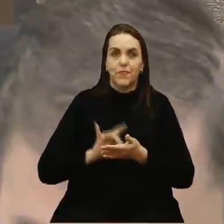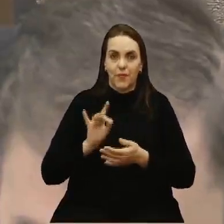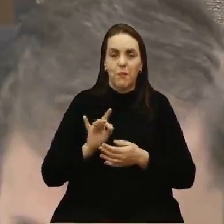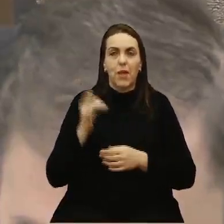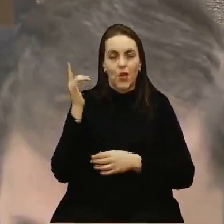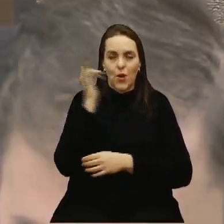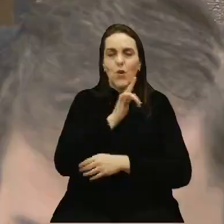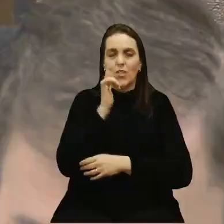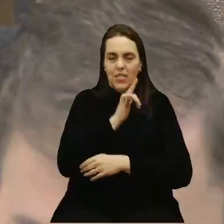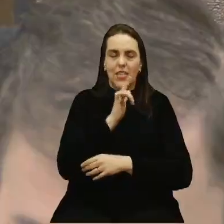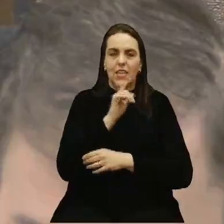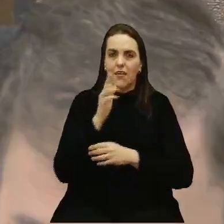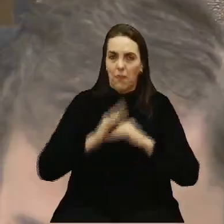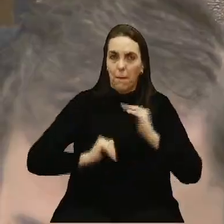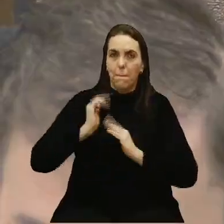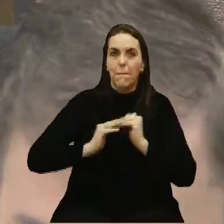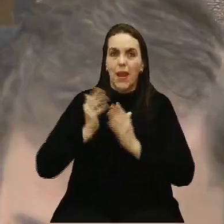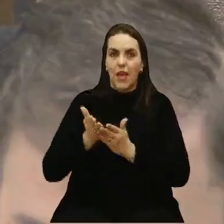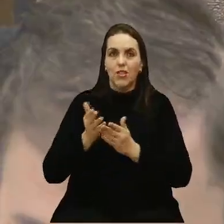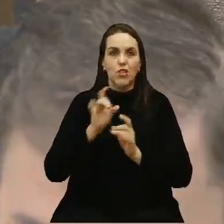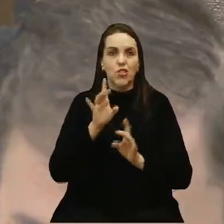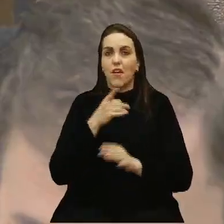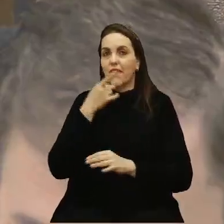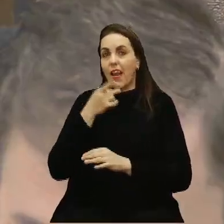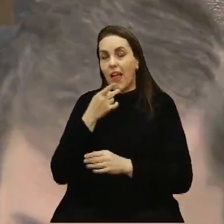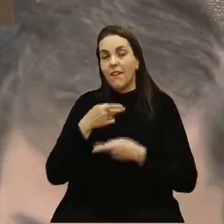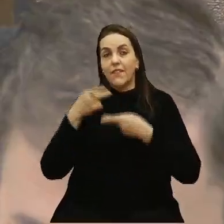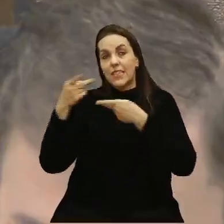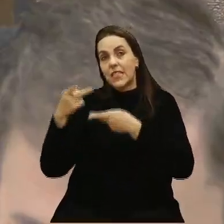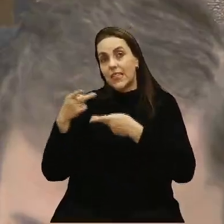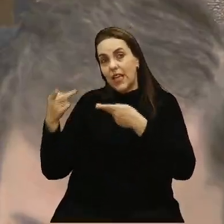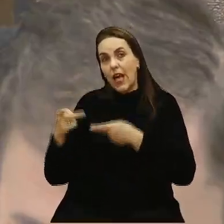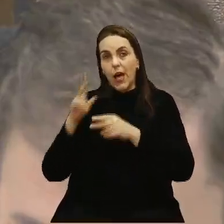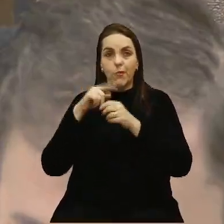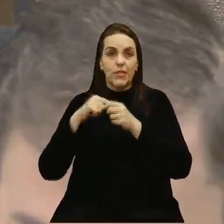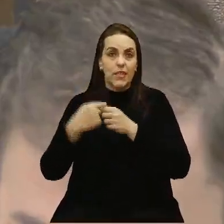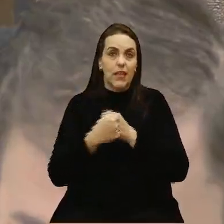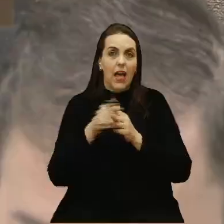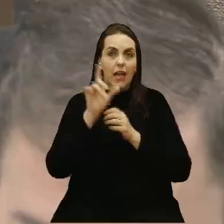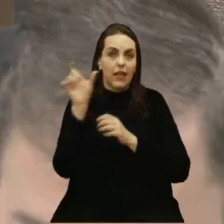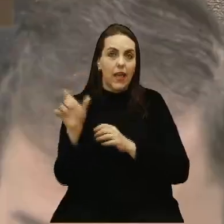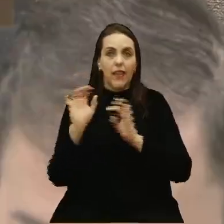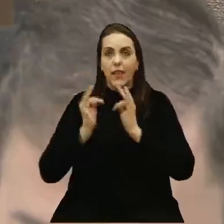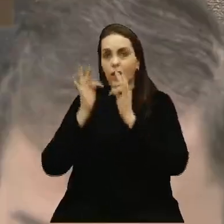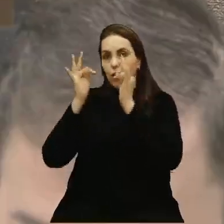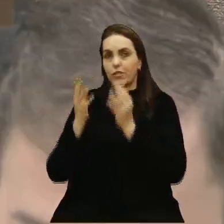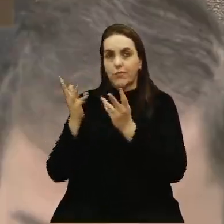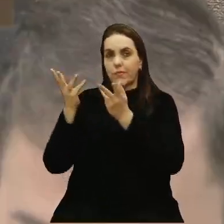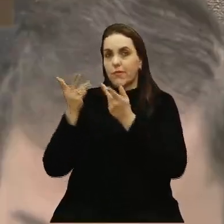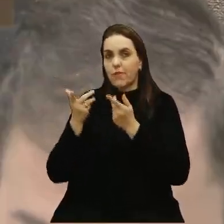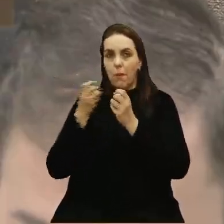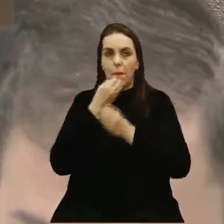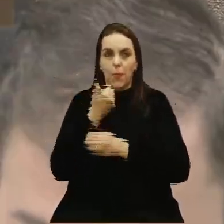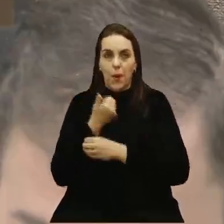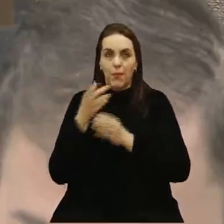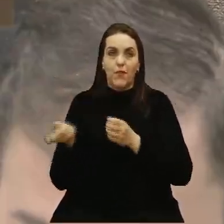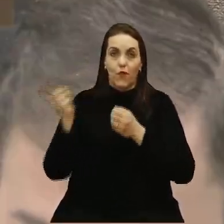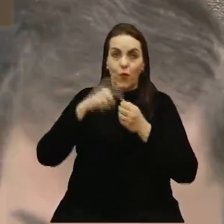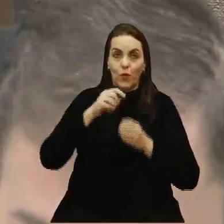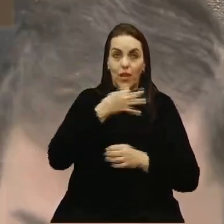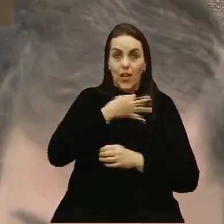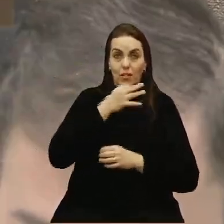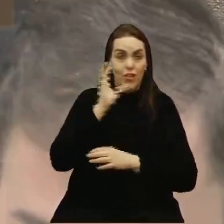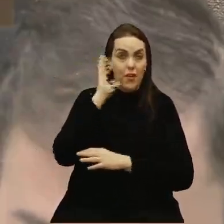que isso seja colocado em prática, porque só falar, visitamos o município tal, tecnologia de ponta, mas voltar para Caxias e as coisas